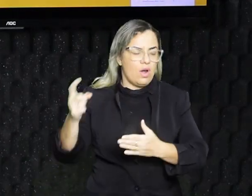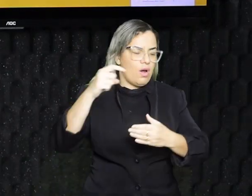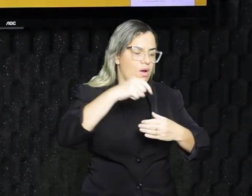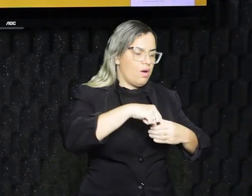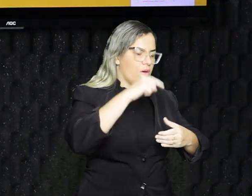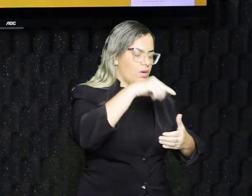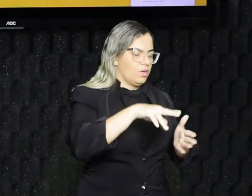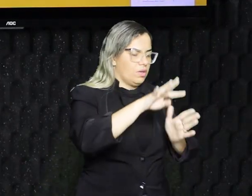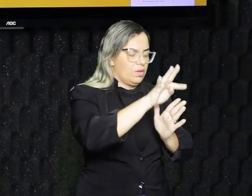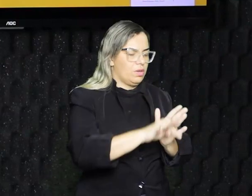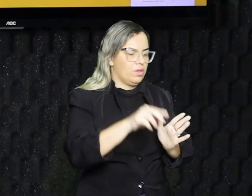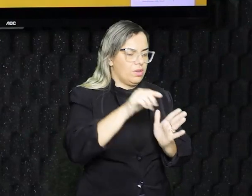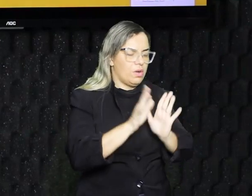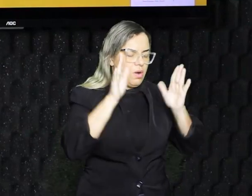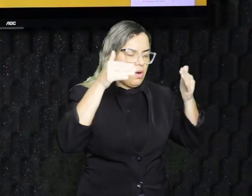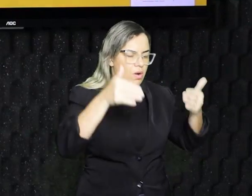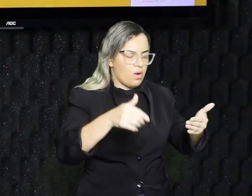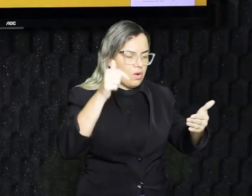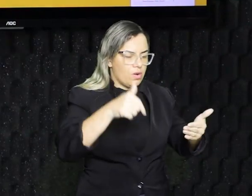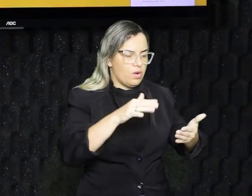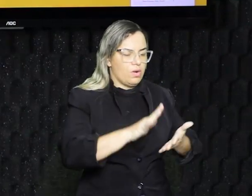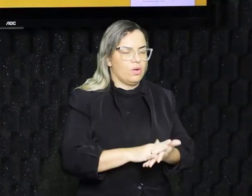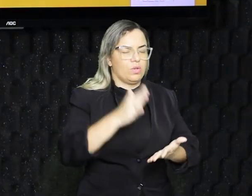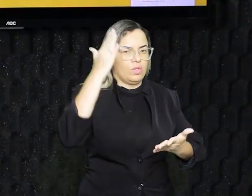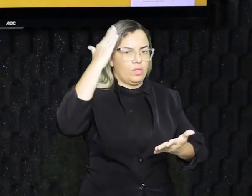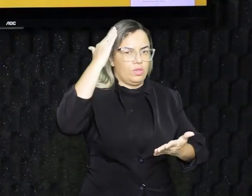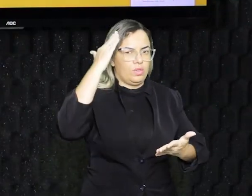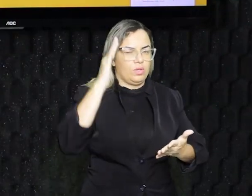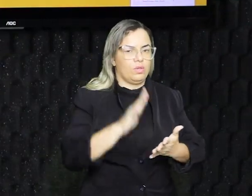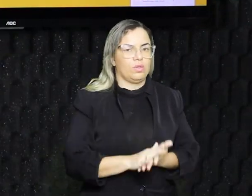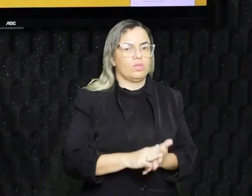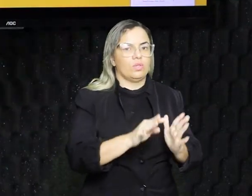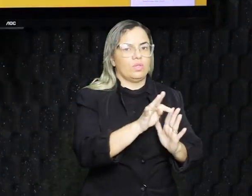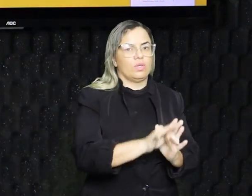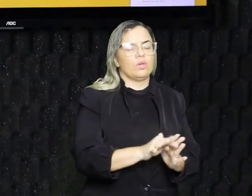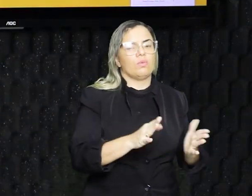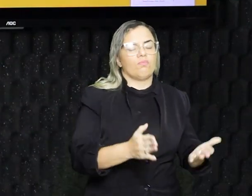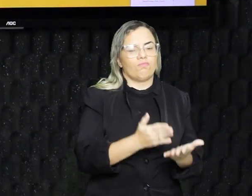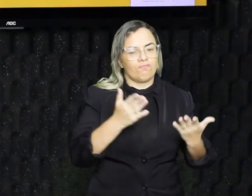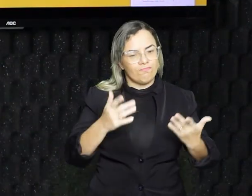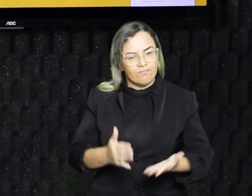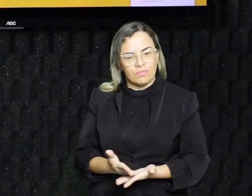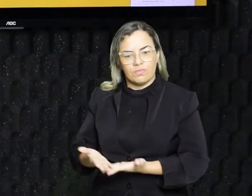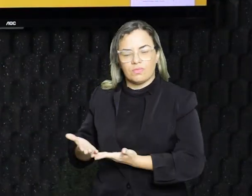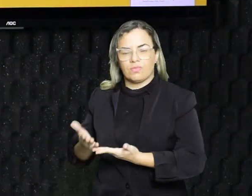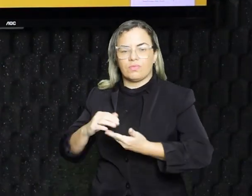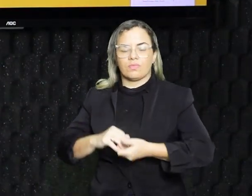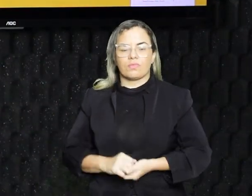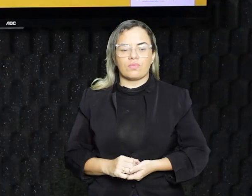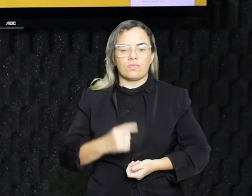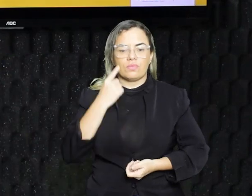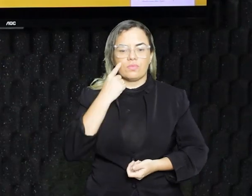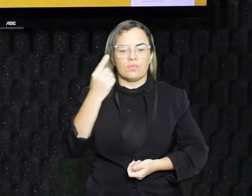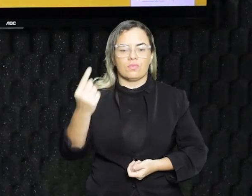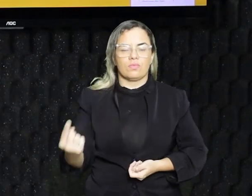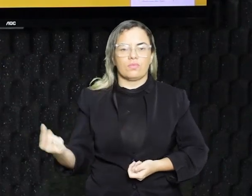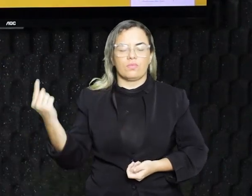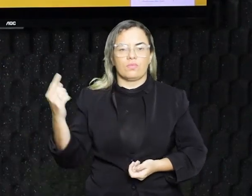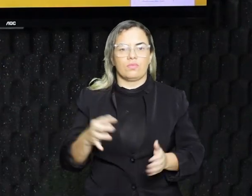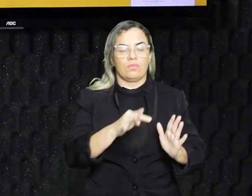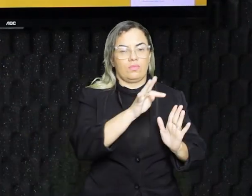buscar dar ênfase na interpretação do nosso texto motivador, beleza? Então vamos lá, texto motivador aqui,